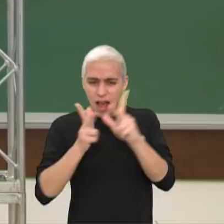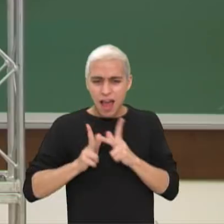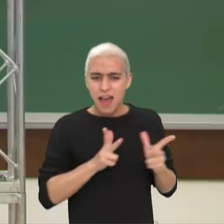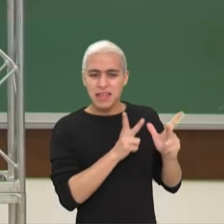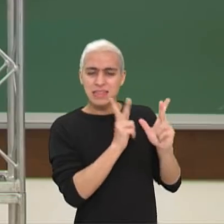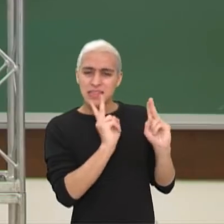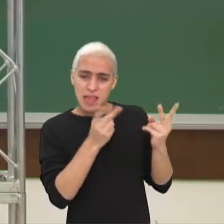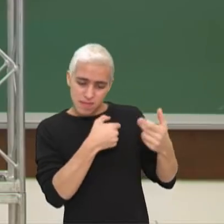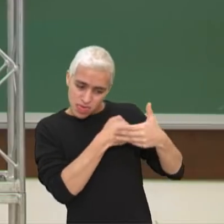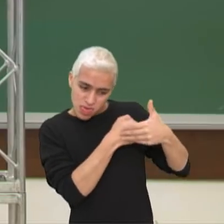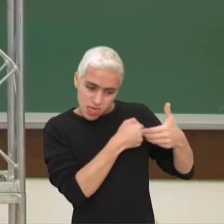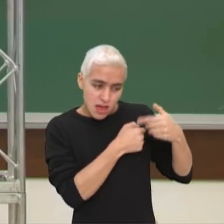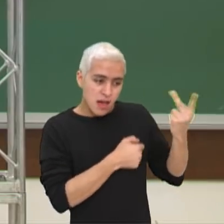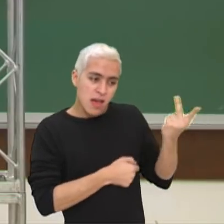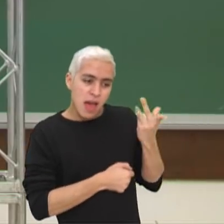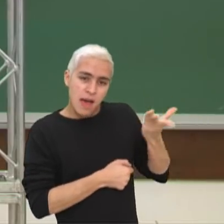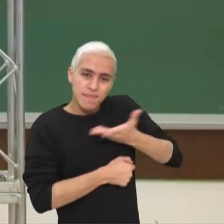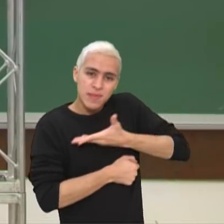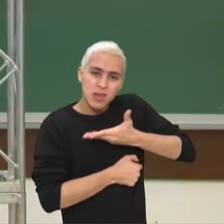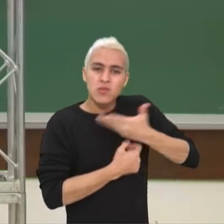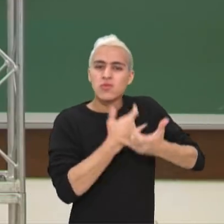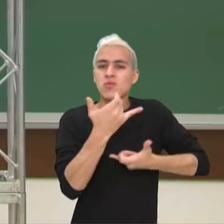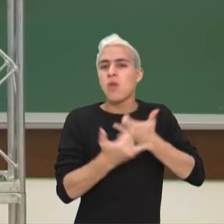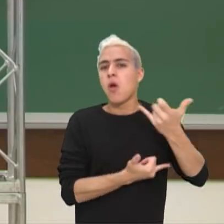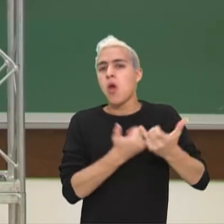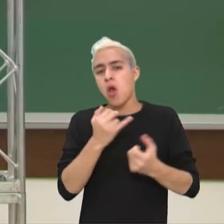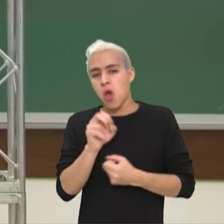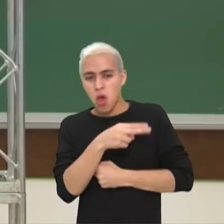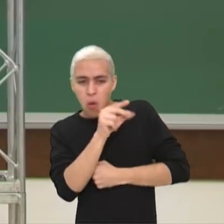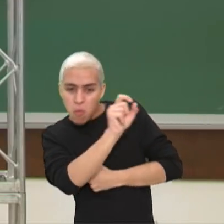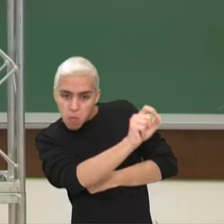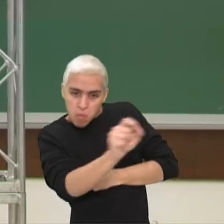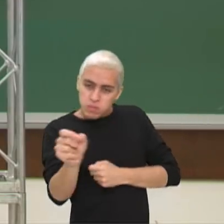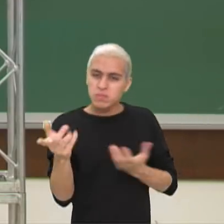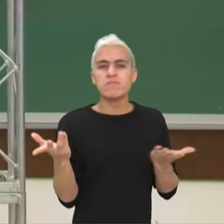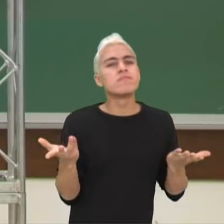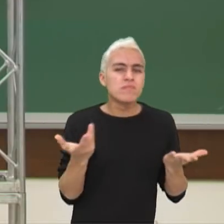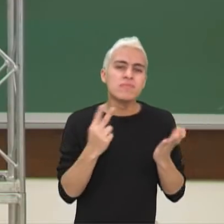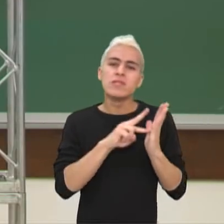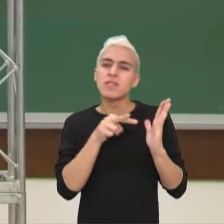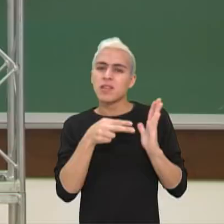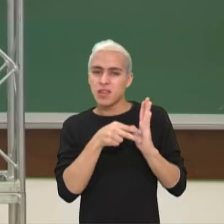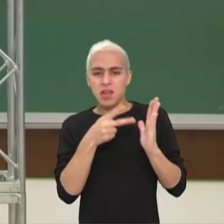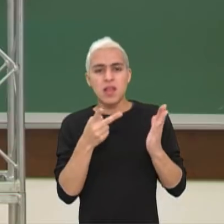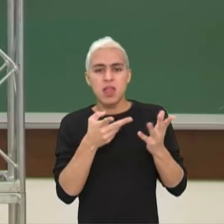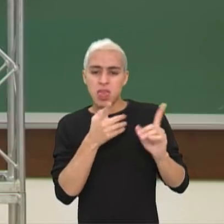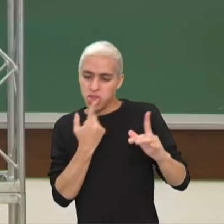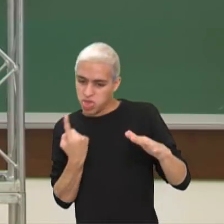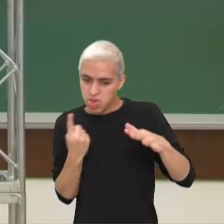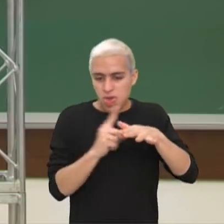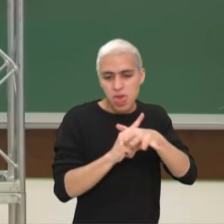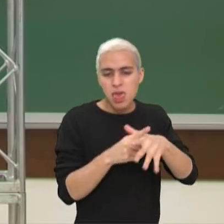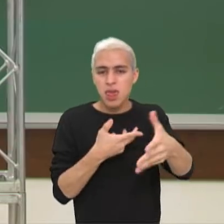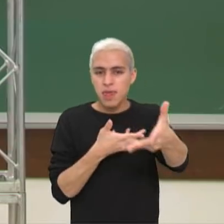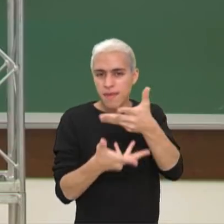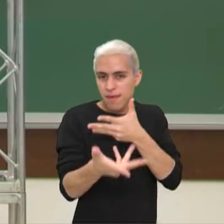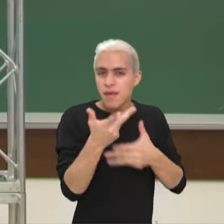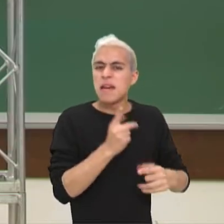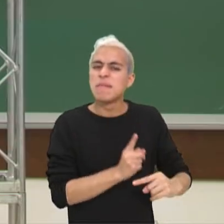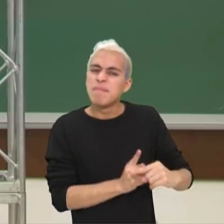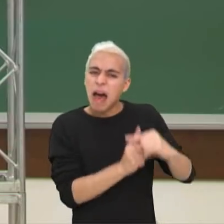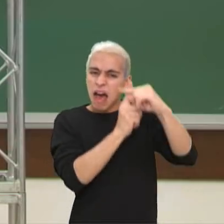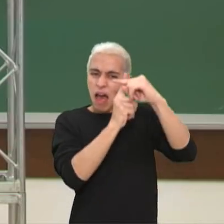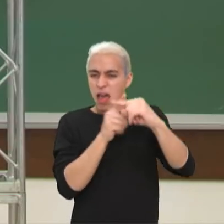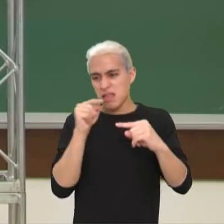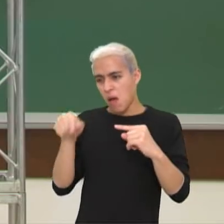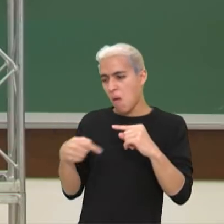um afetivo com o meu parceiro ali de jogo ou com o meu colega, então eu vou ter esse benefício social também, então não